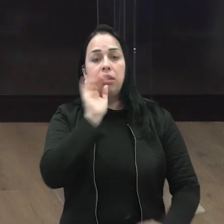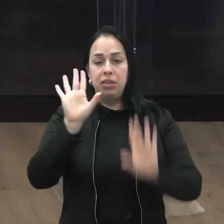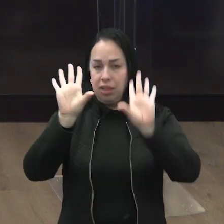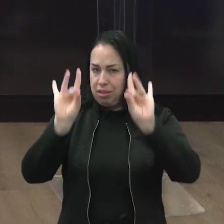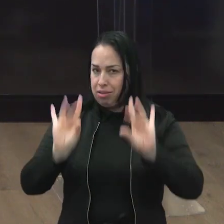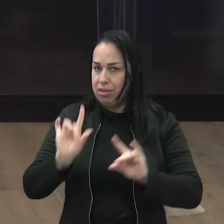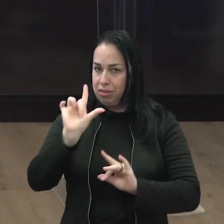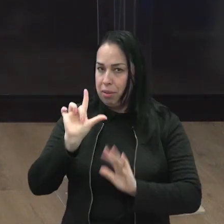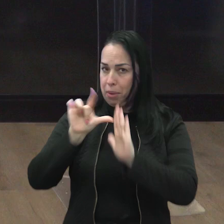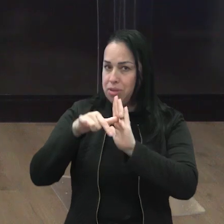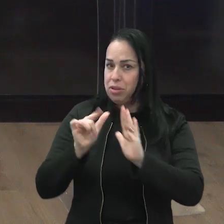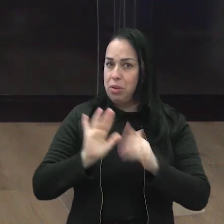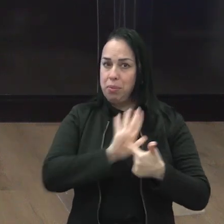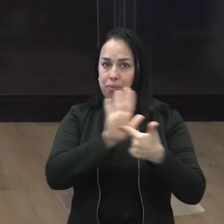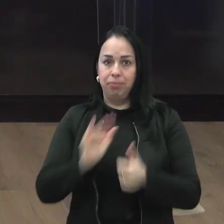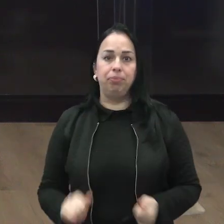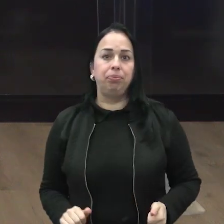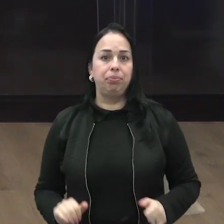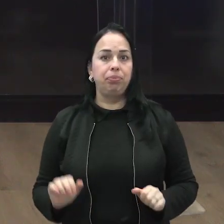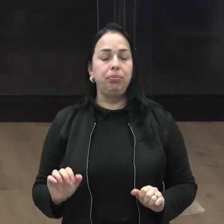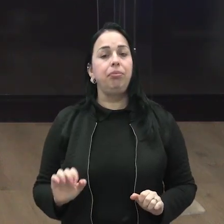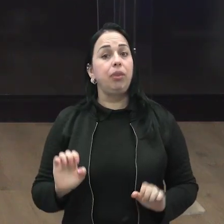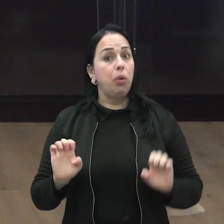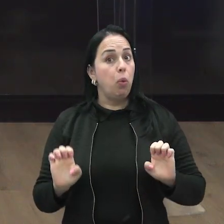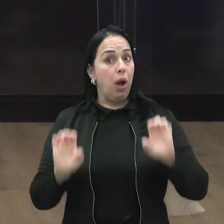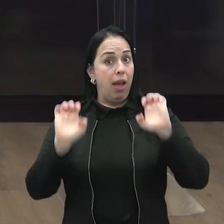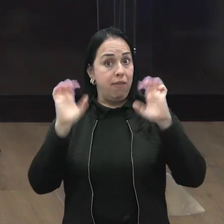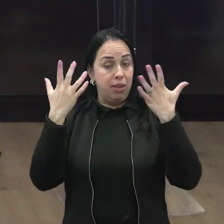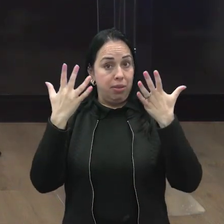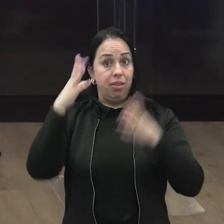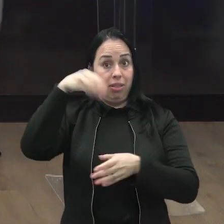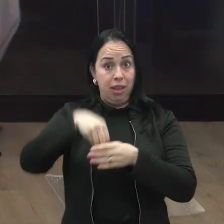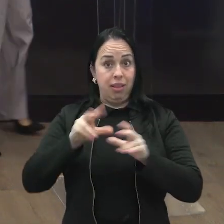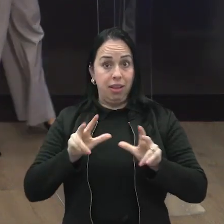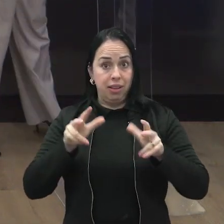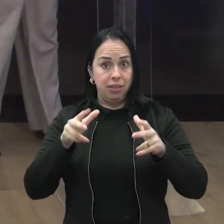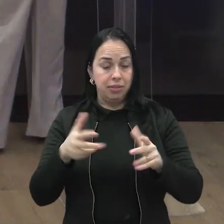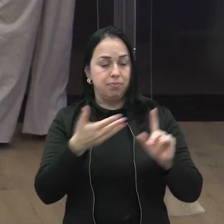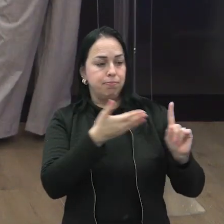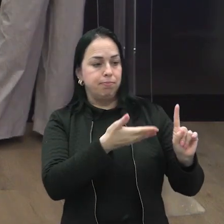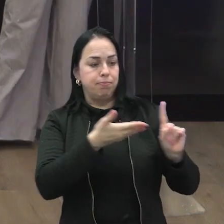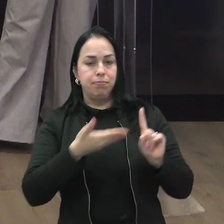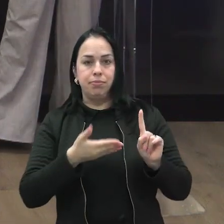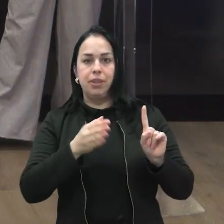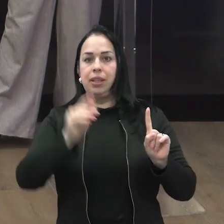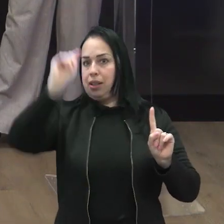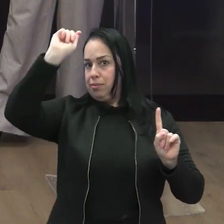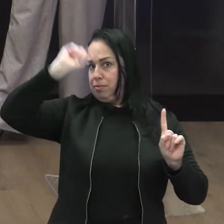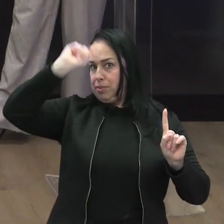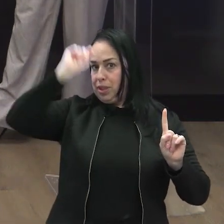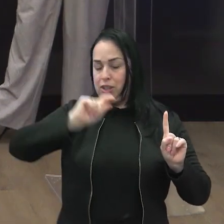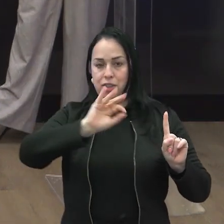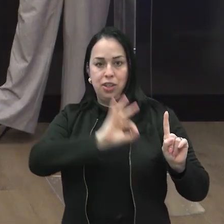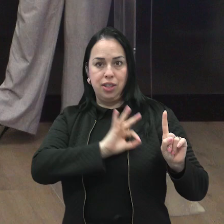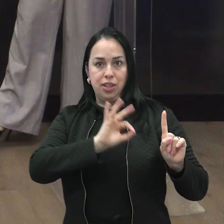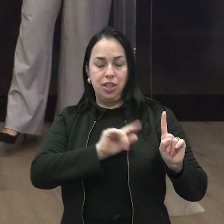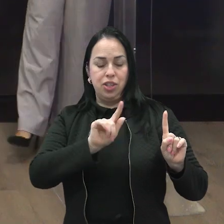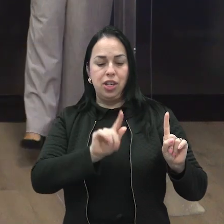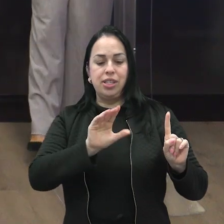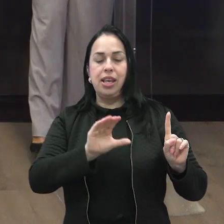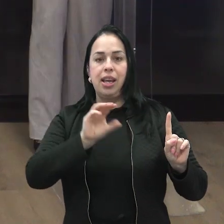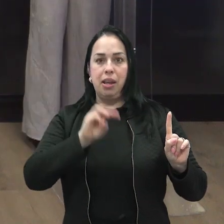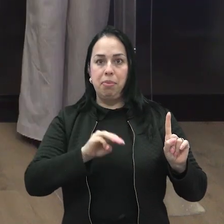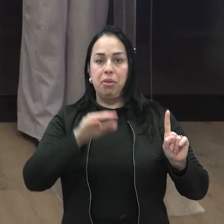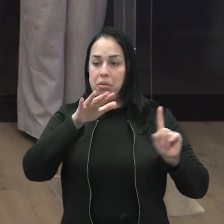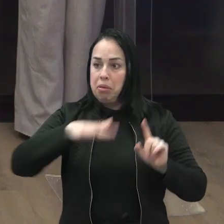Os detalhes já já. Evento realizado aqui na Câmara reuniu representantes das guardas municipais de cidades